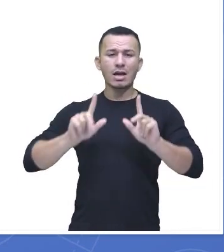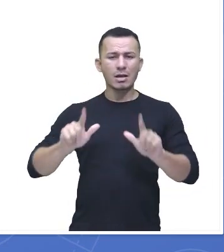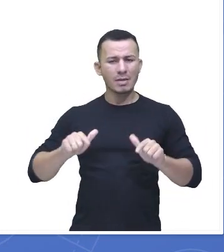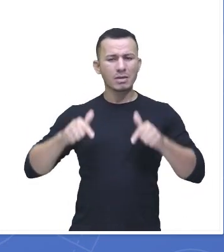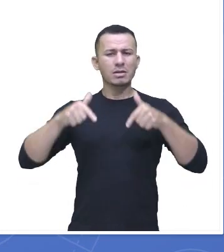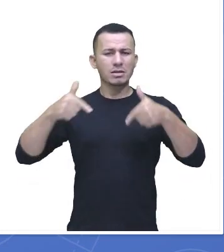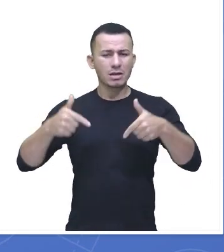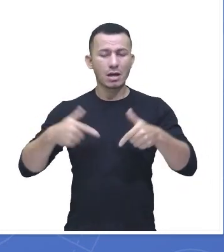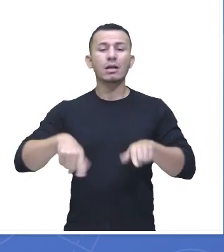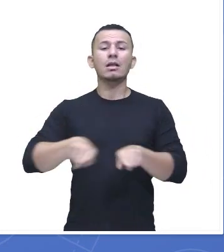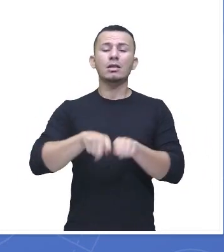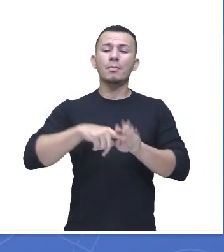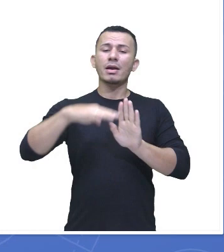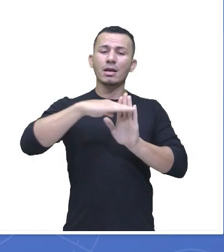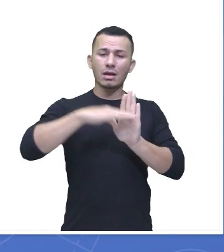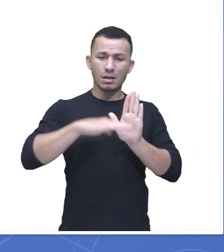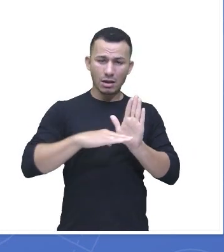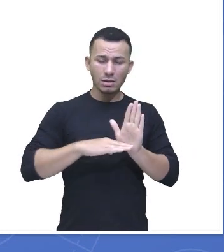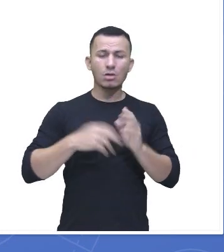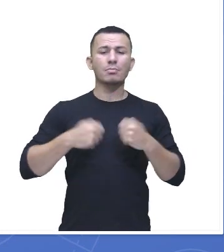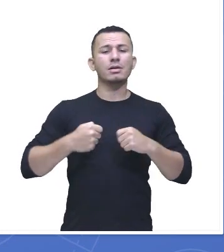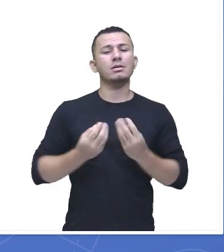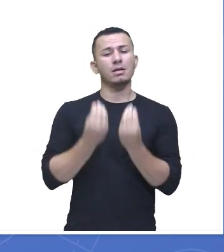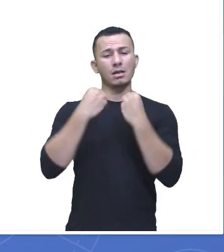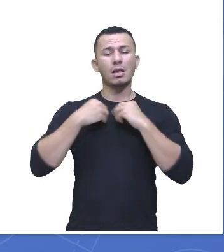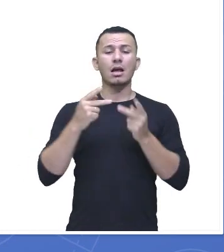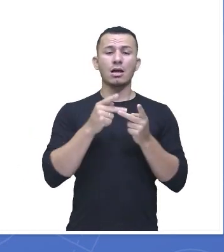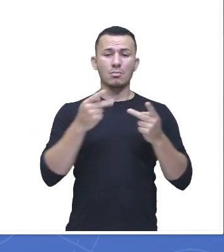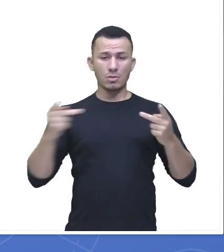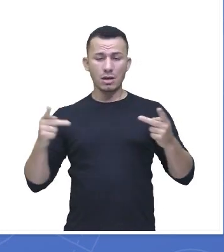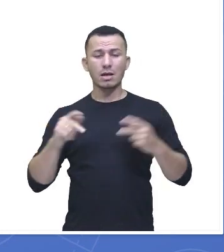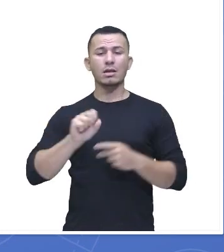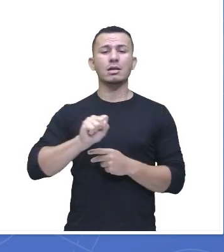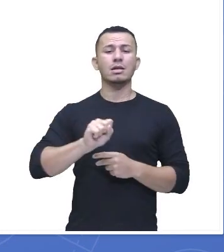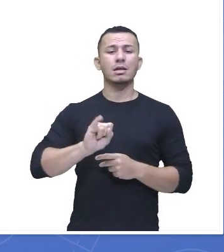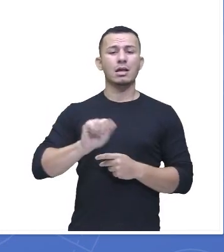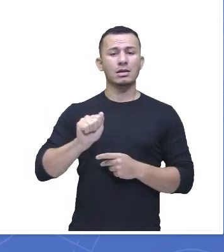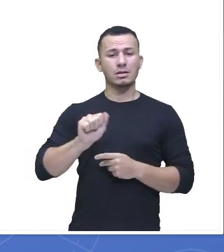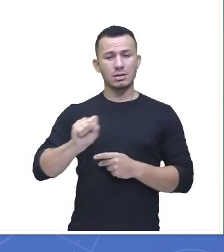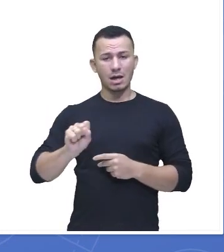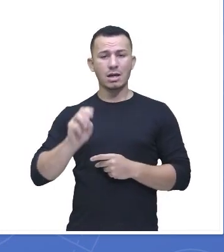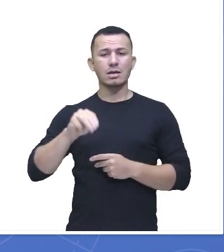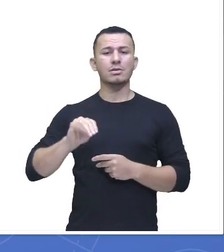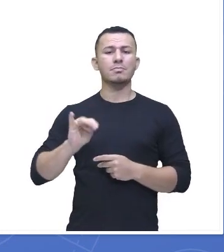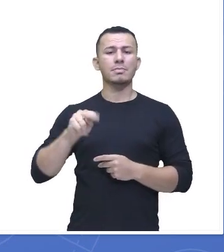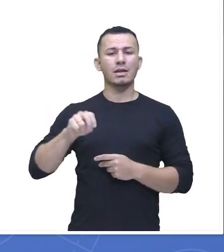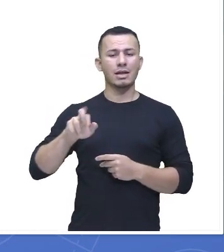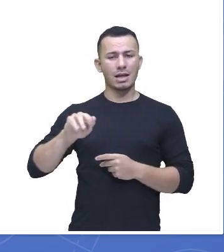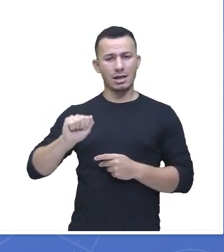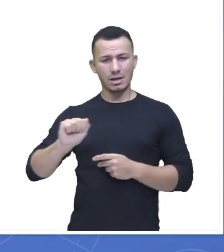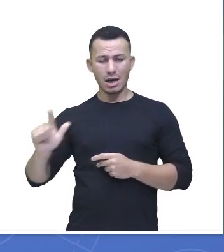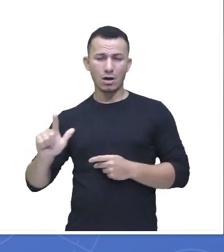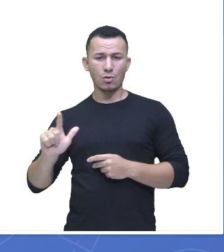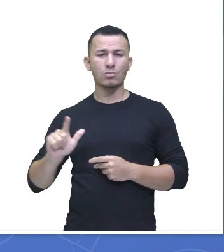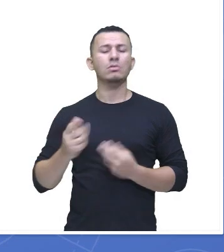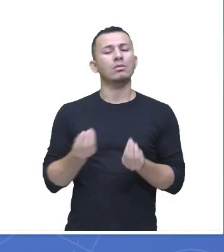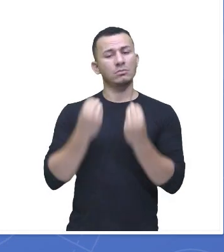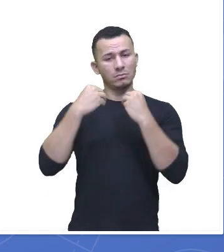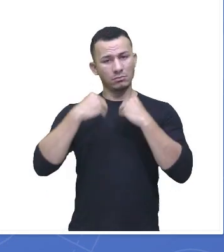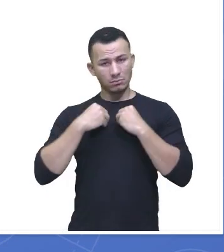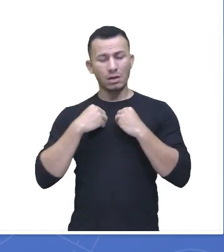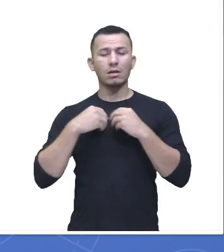que deve ser rica em proteínas e sais minerais. Então, nós precisamos também cuidar do nosso